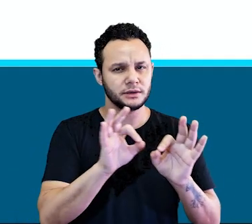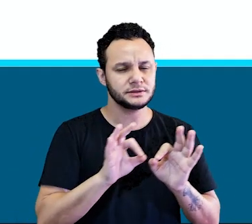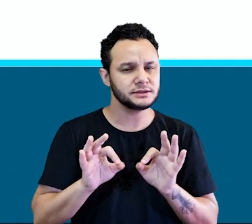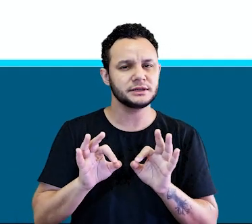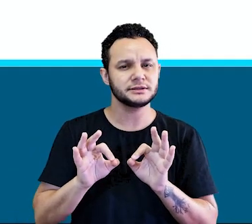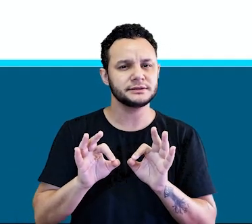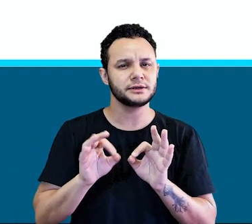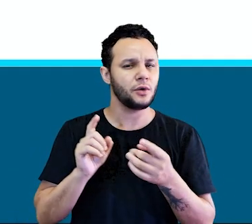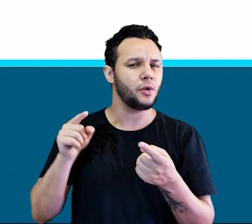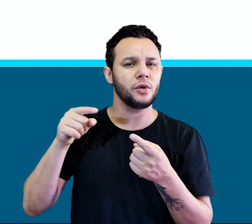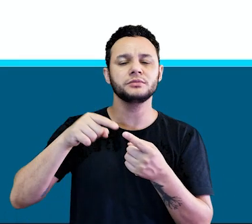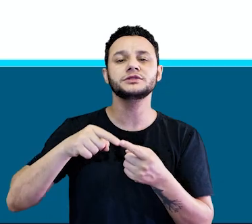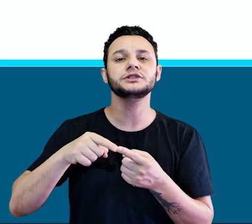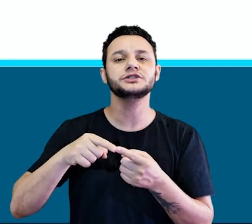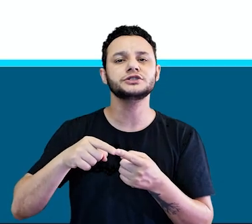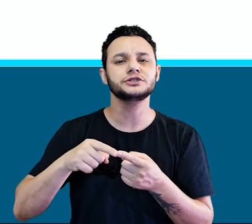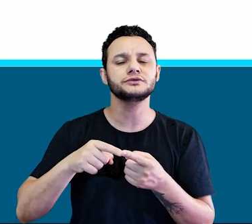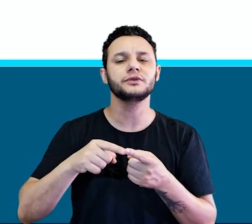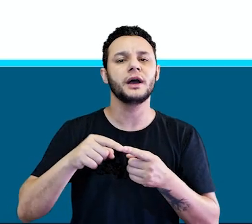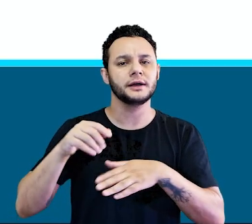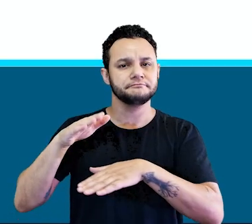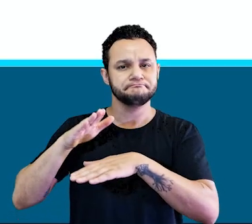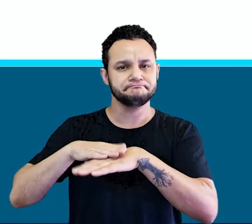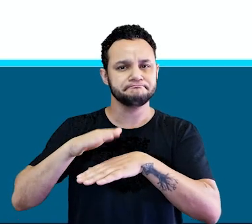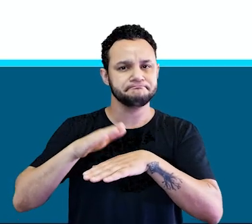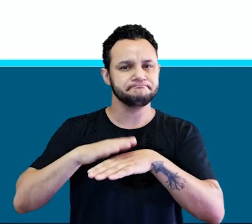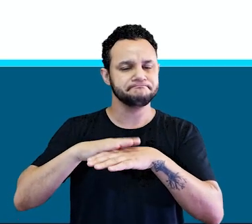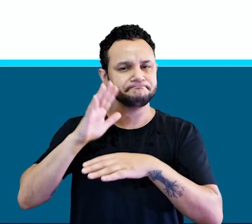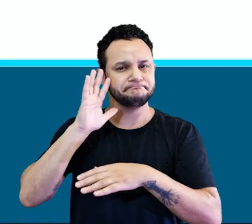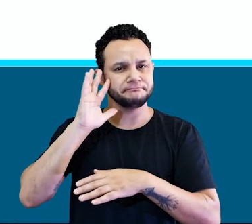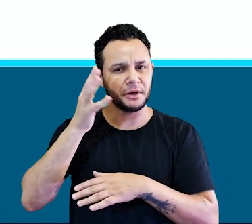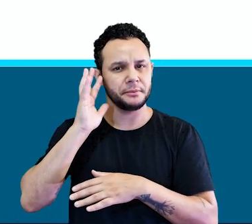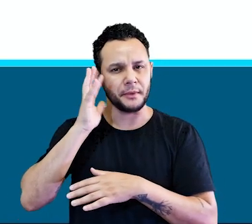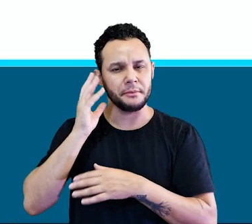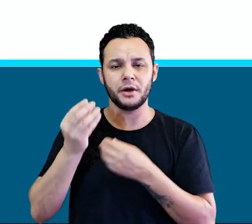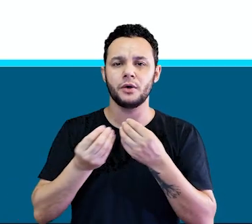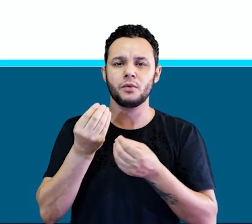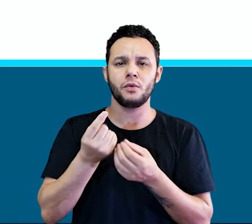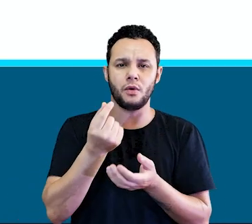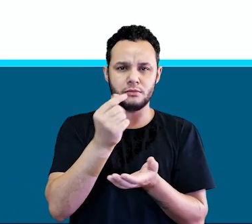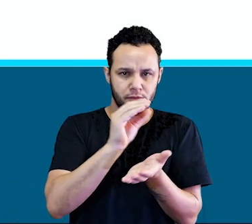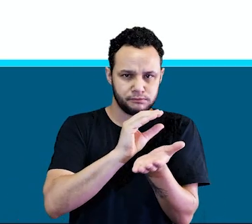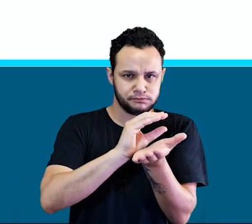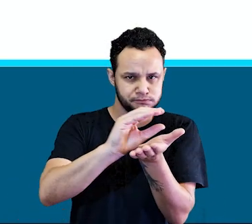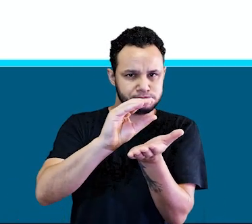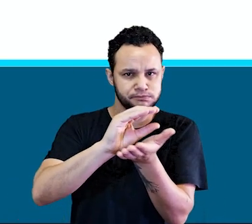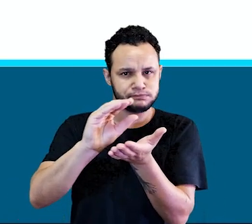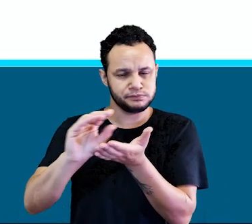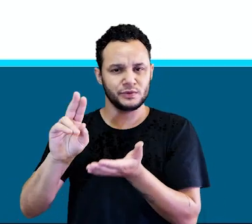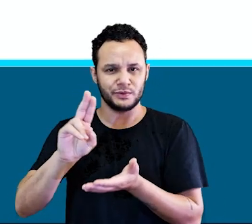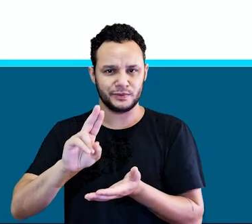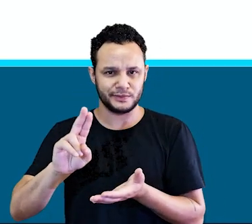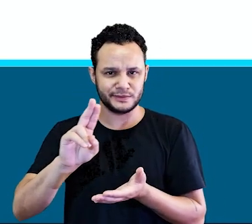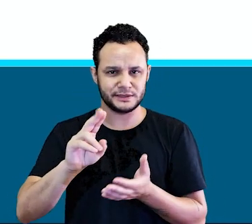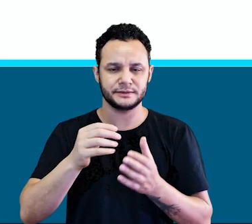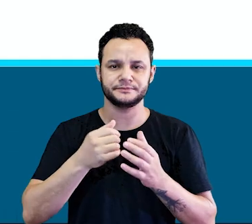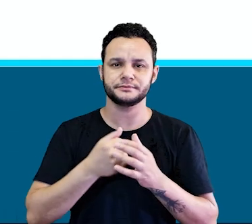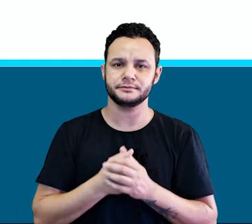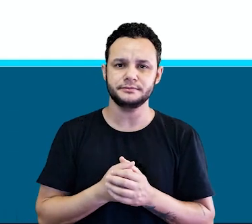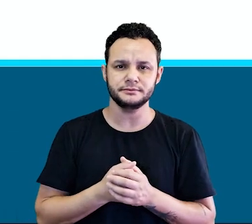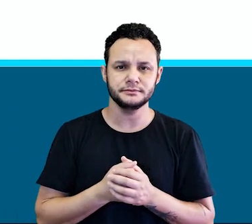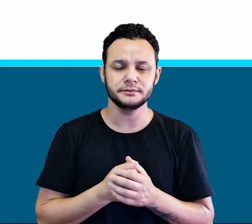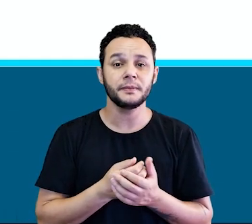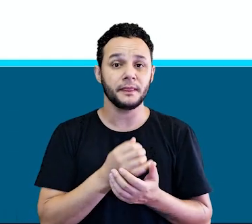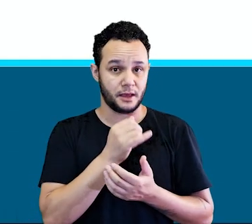até mesmo as escolas tenham mais autonomia de decisão e de aplicação dos recursos.